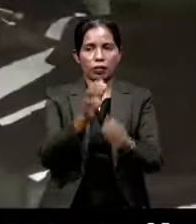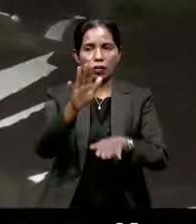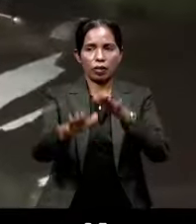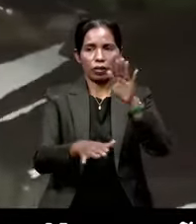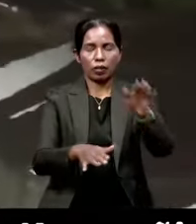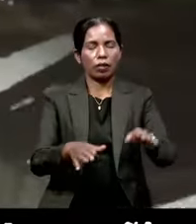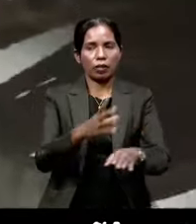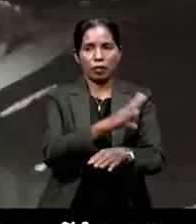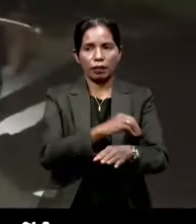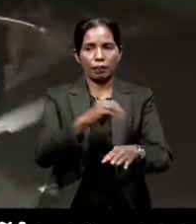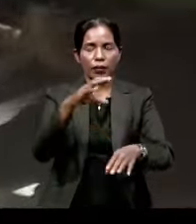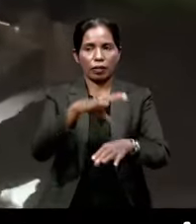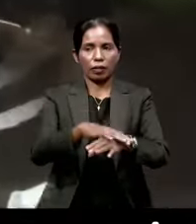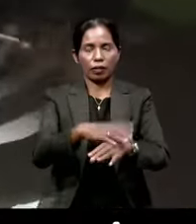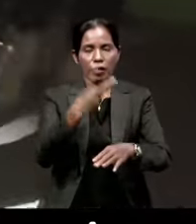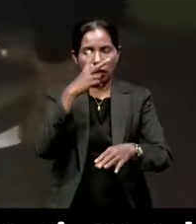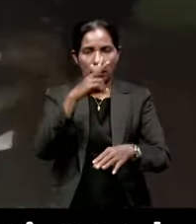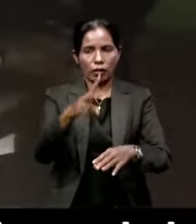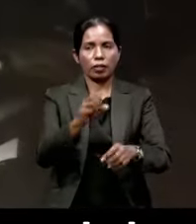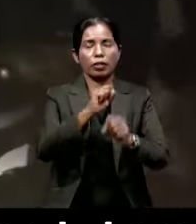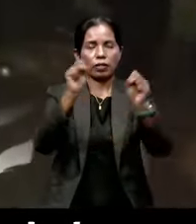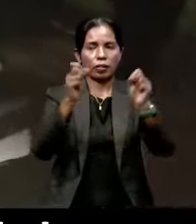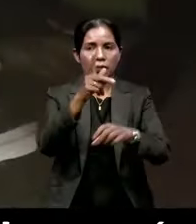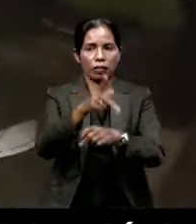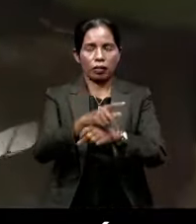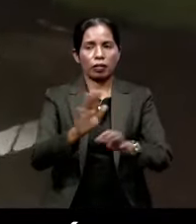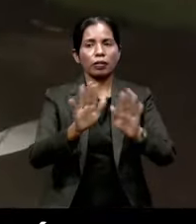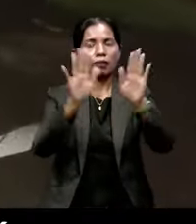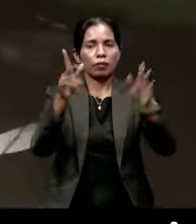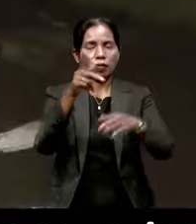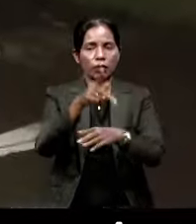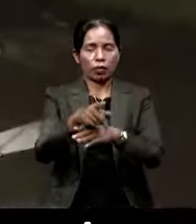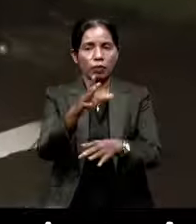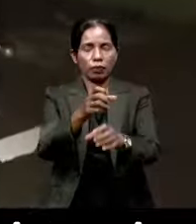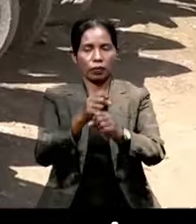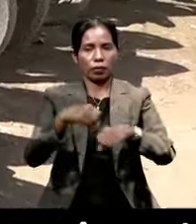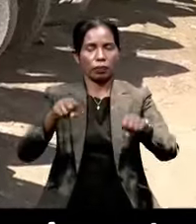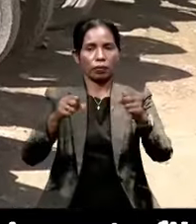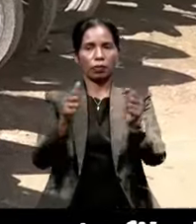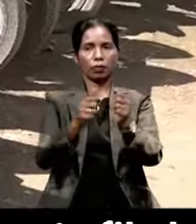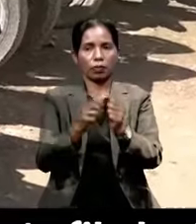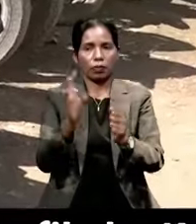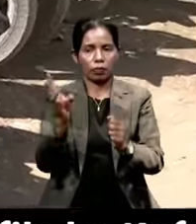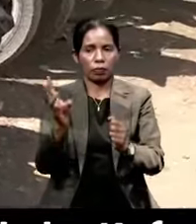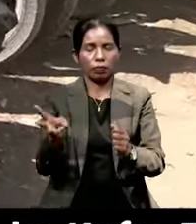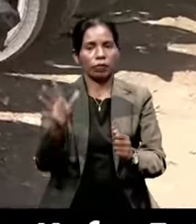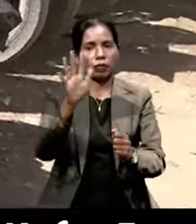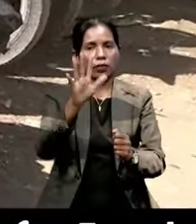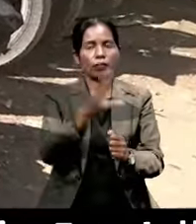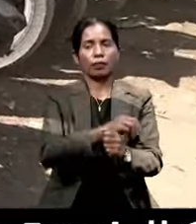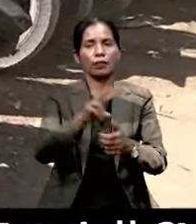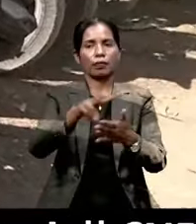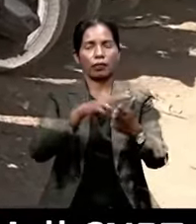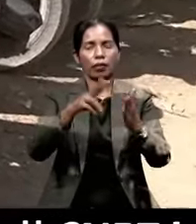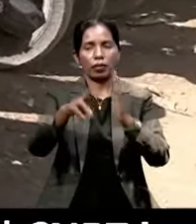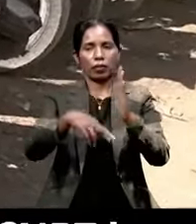no Autostop Tamasai Bairro e a sábado Cala no domingo Calané consegue prender motorizada Rito no Oeste em Lima nebe viola